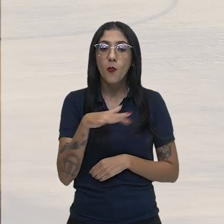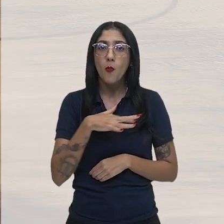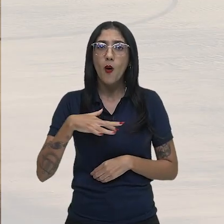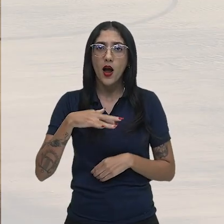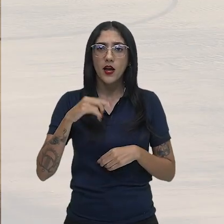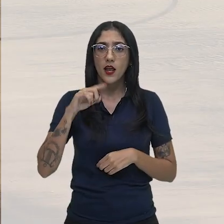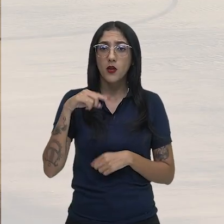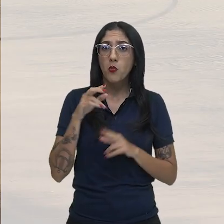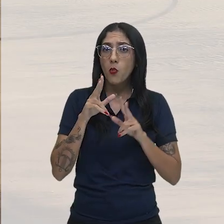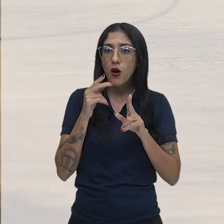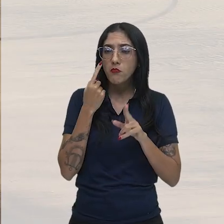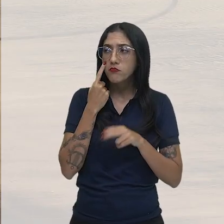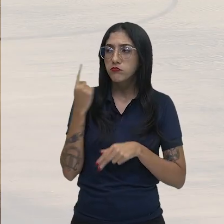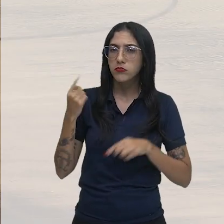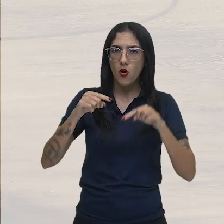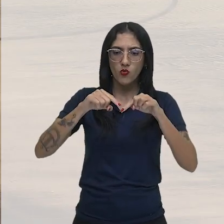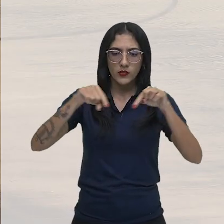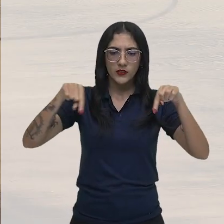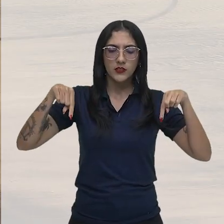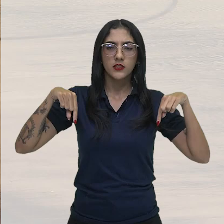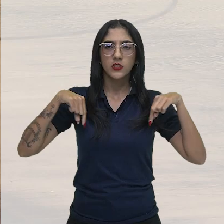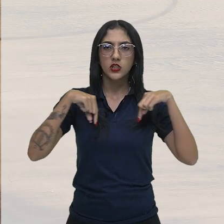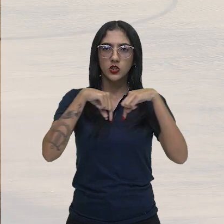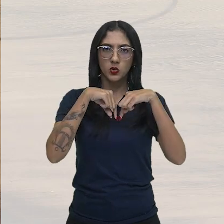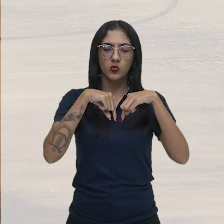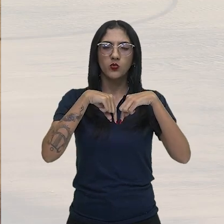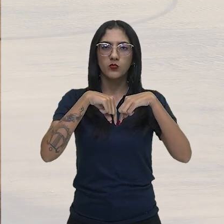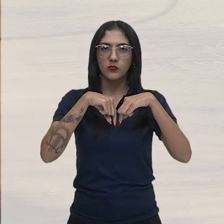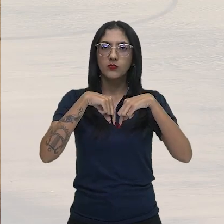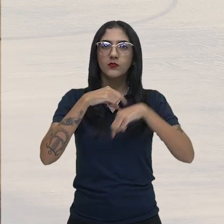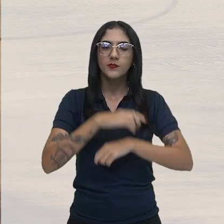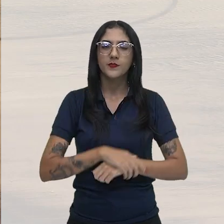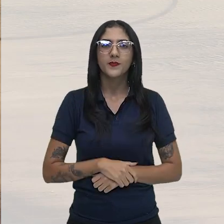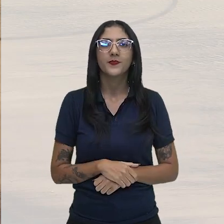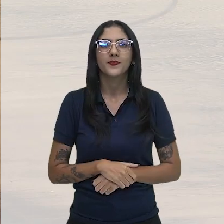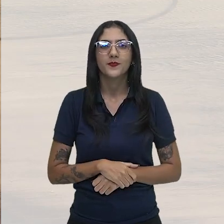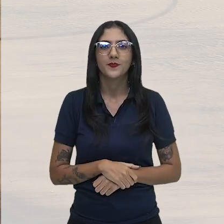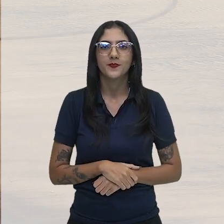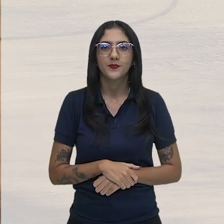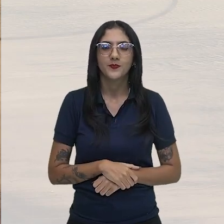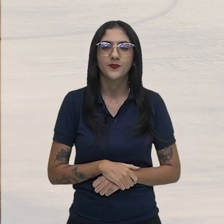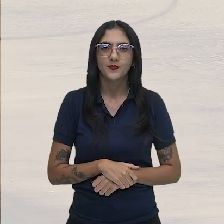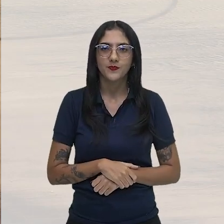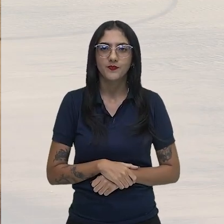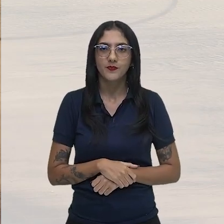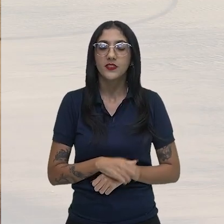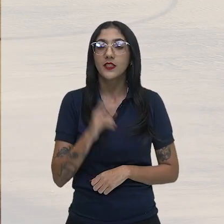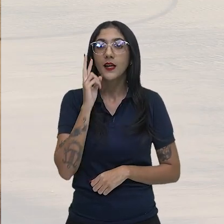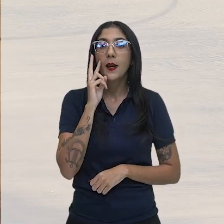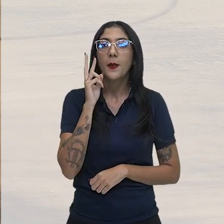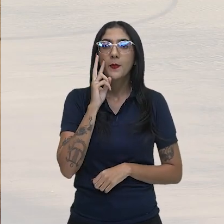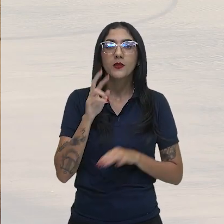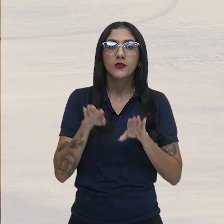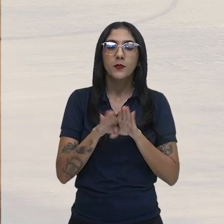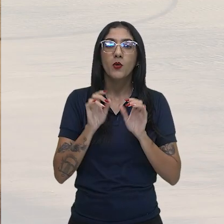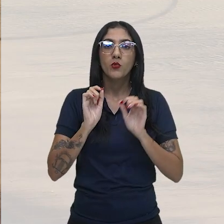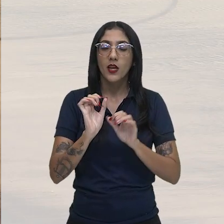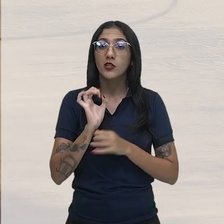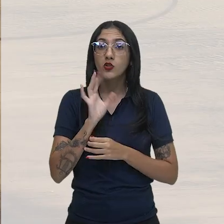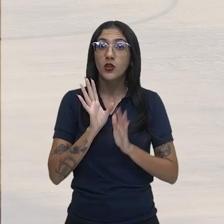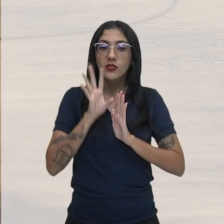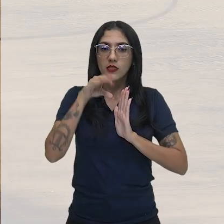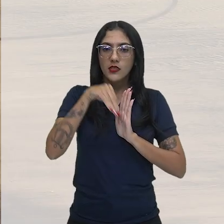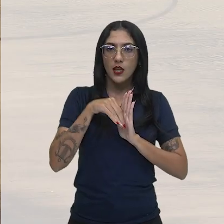geralmente circular, como vocês estão vendo aqui, a demarcação, tá bom? Lembrando que a luta ela tem que